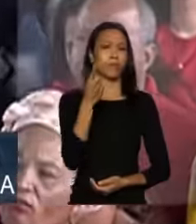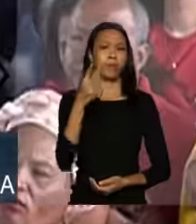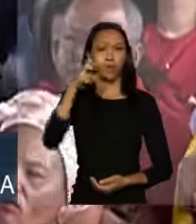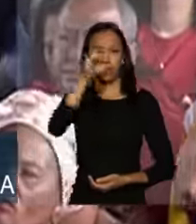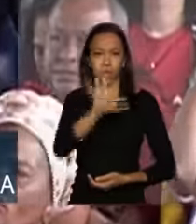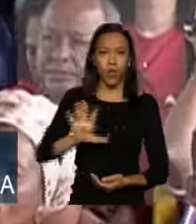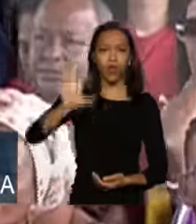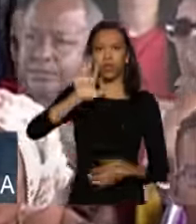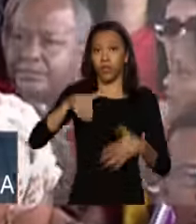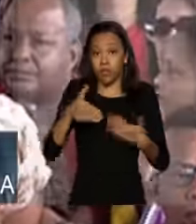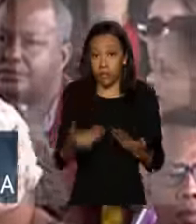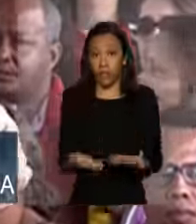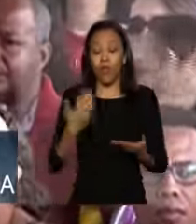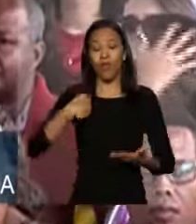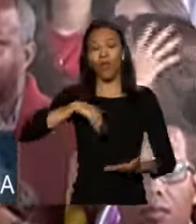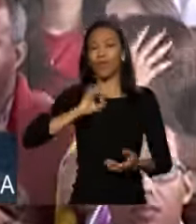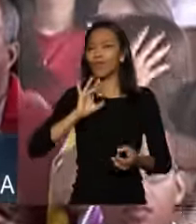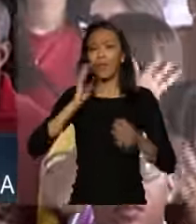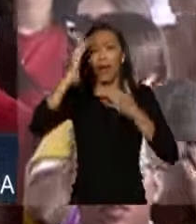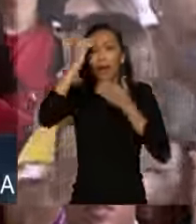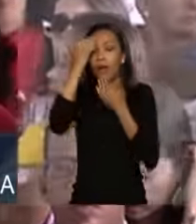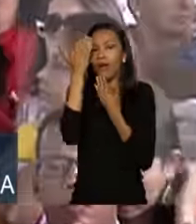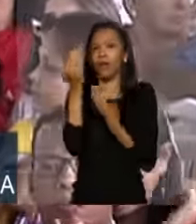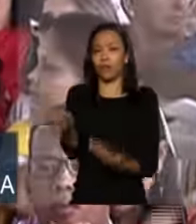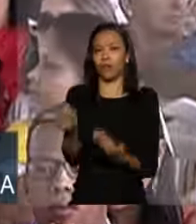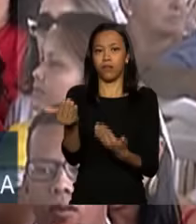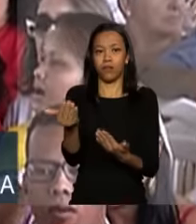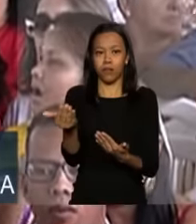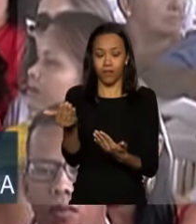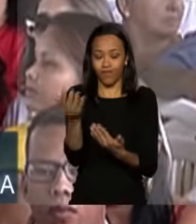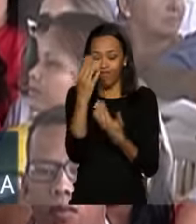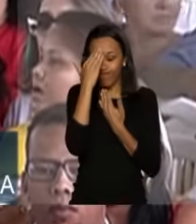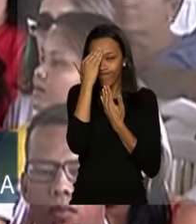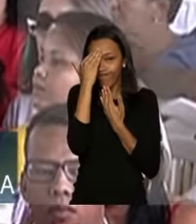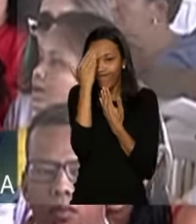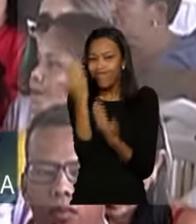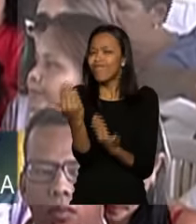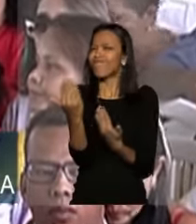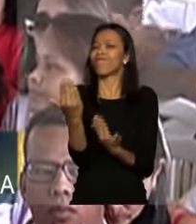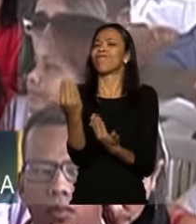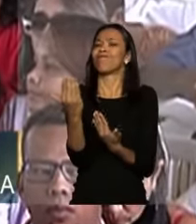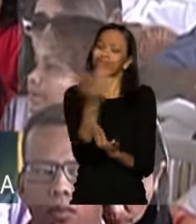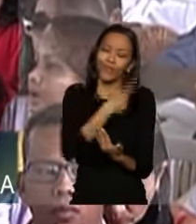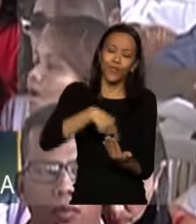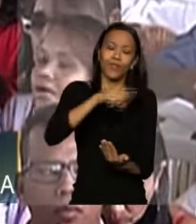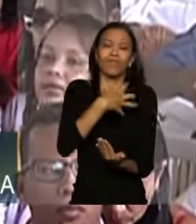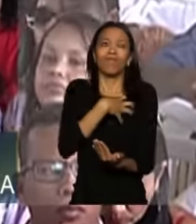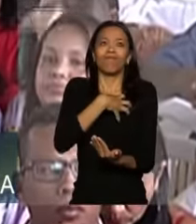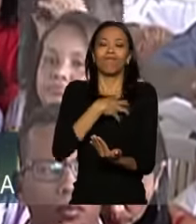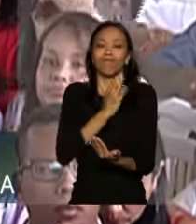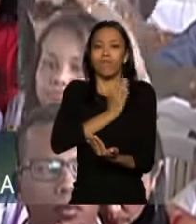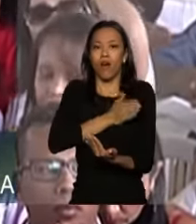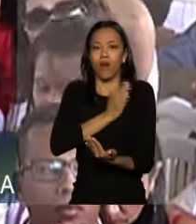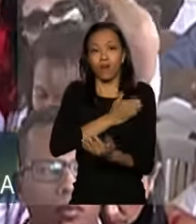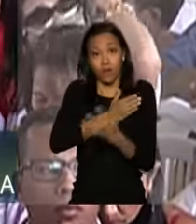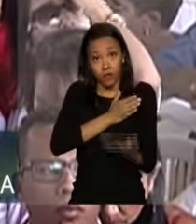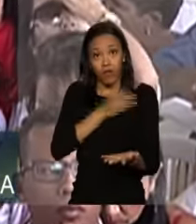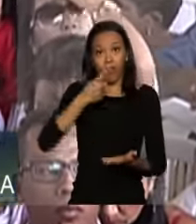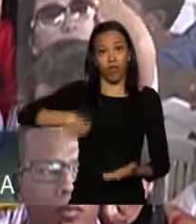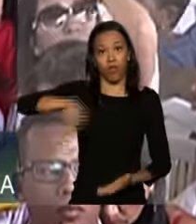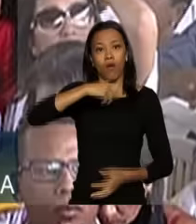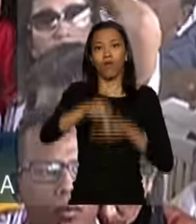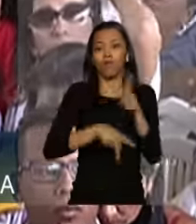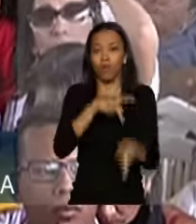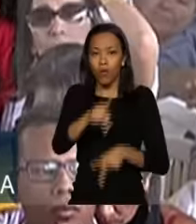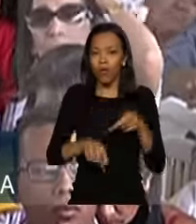presidente, nós só temos a agradecer. A gratidão é a memória do coração. E o nosso povo